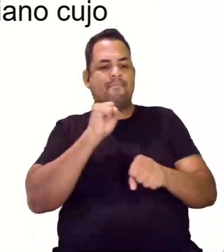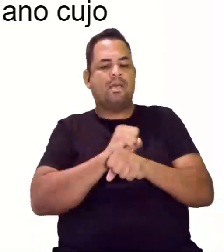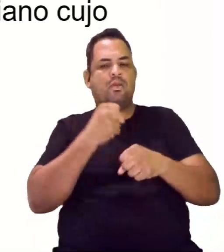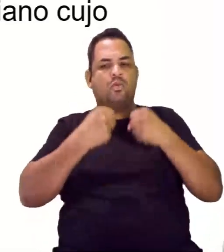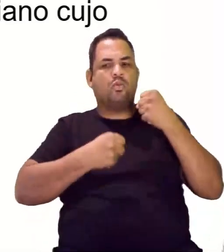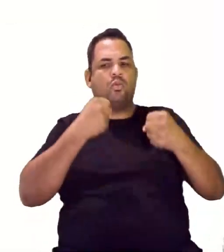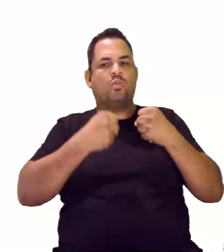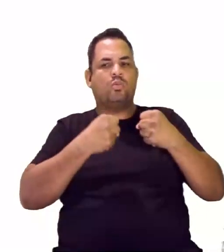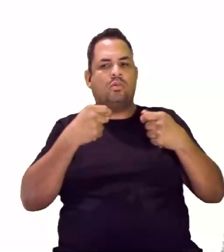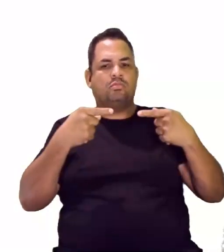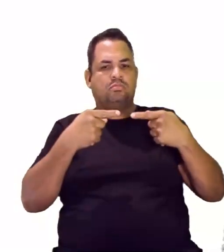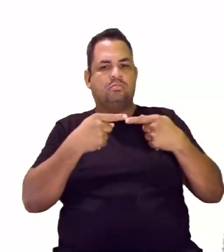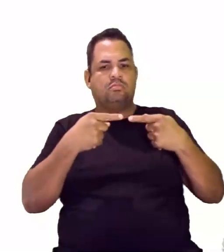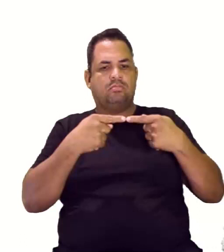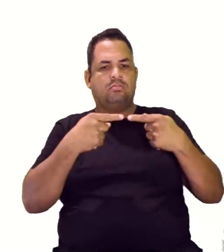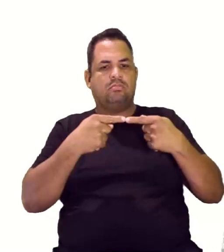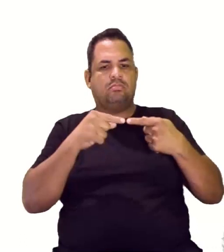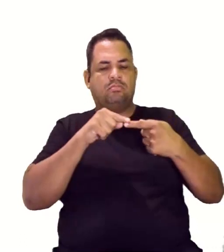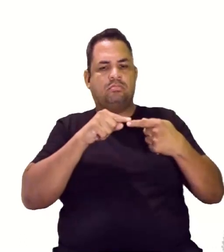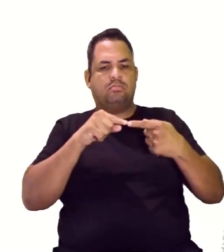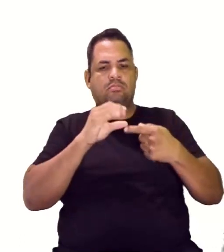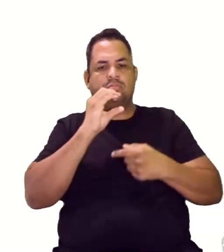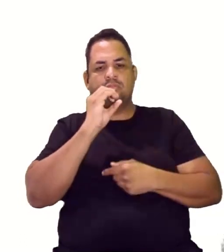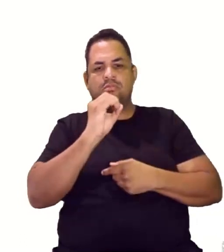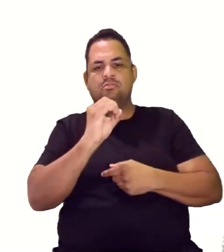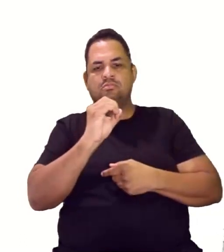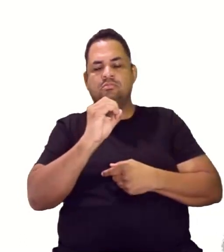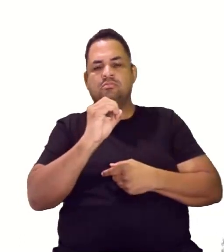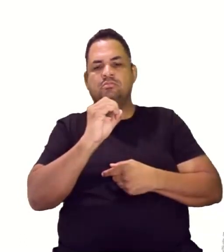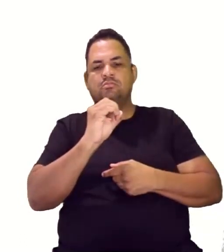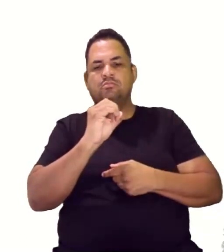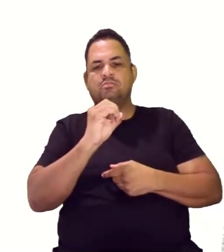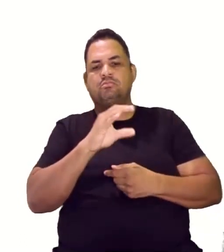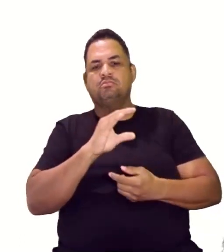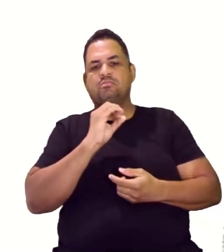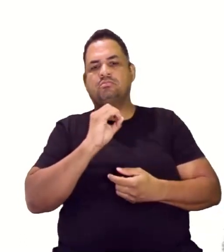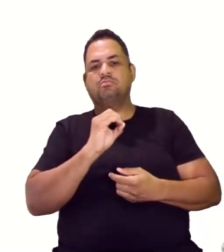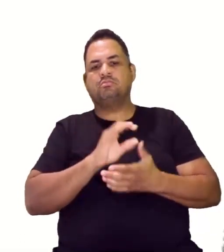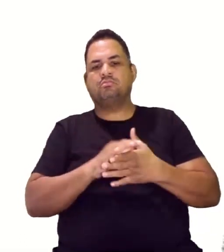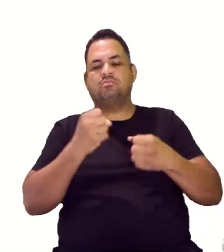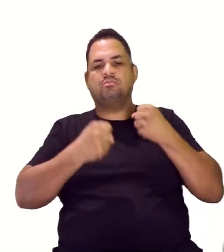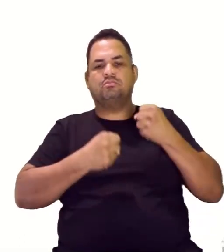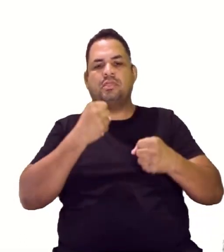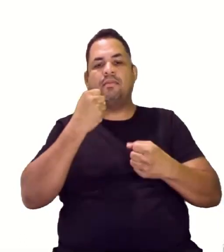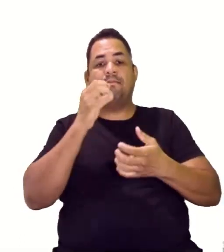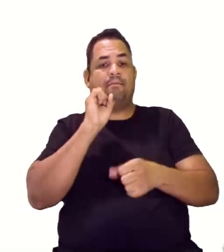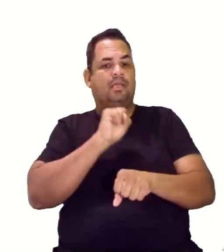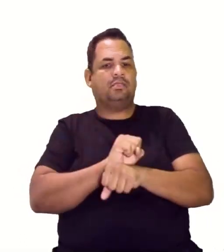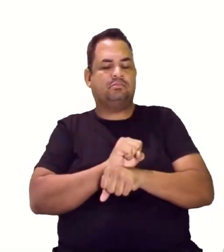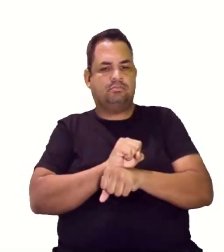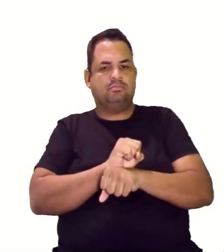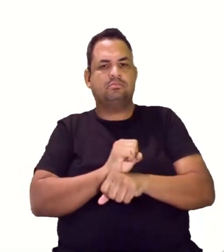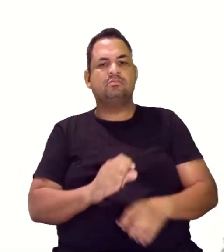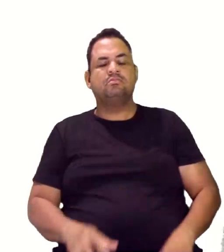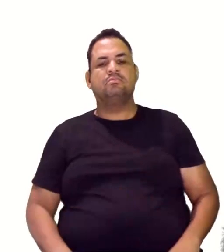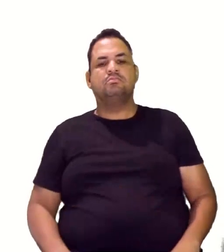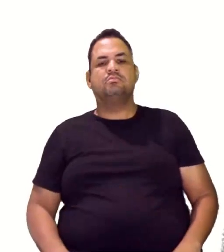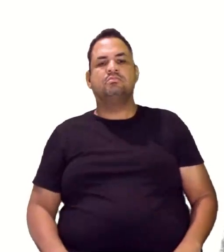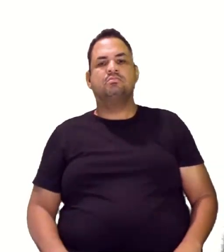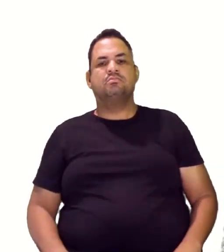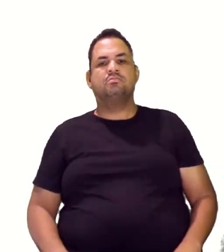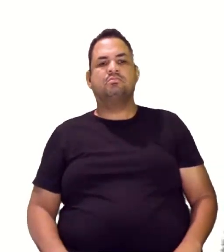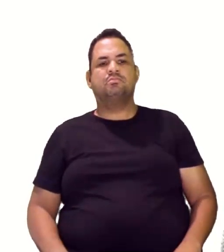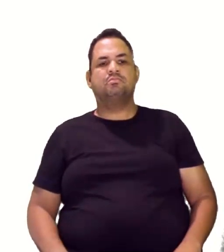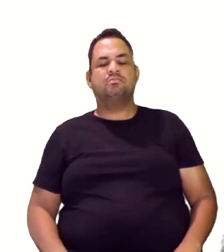interseção da Rua 1 com a Avenida A. Que é o ponto 00. Tá ali o carro ali parado. Aqui tá o carro. Deixa eu pegar a caneta, né? Aqui tá o carro estacionado. Olha, ficou